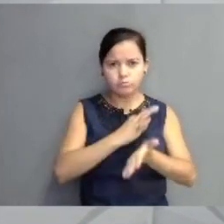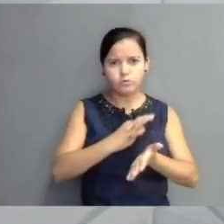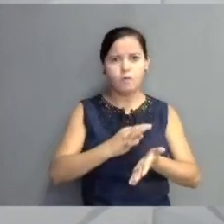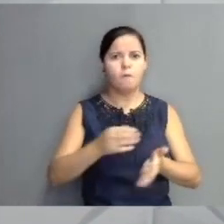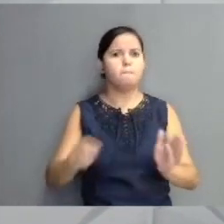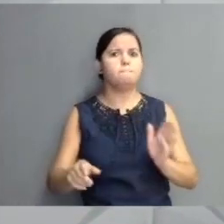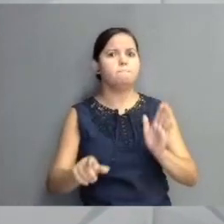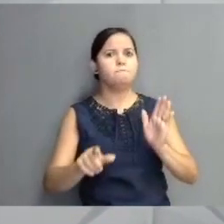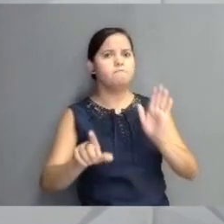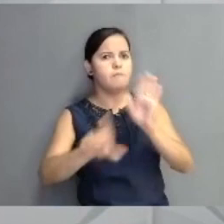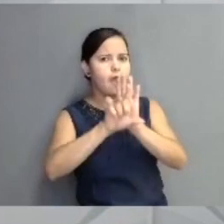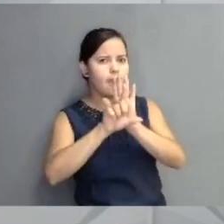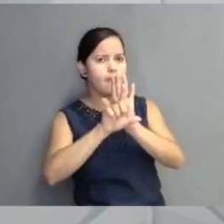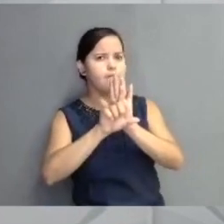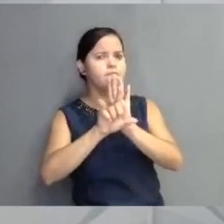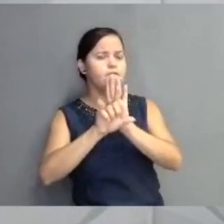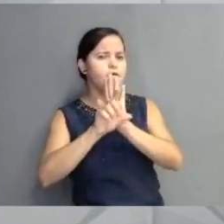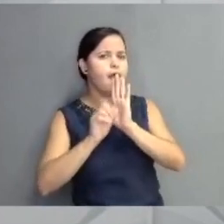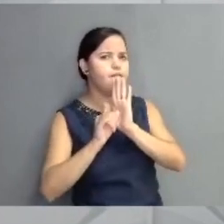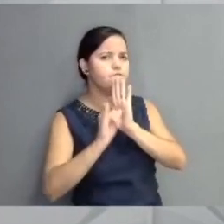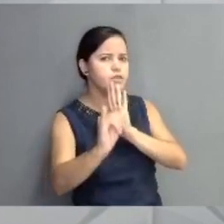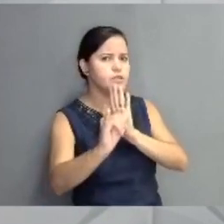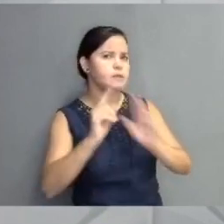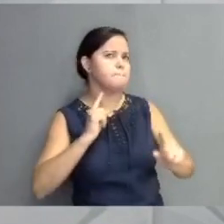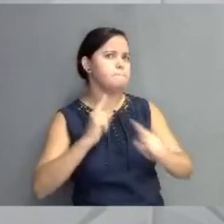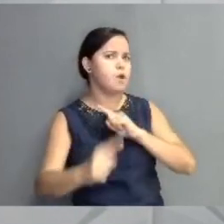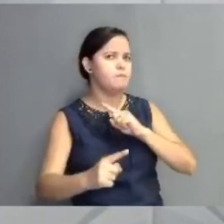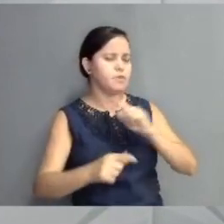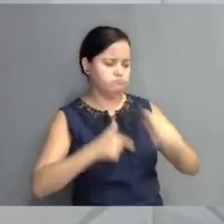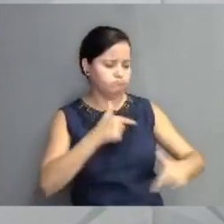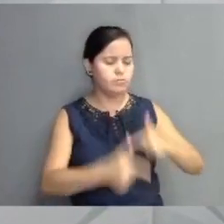lei proibir, não é, esse trabalho infantil